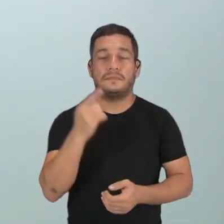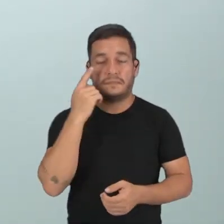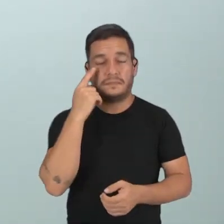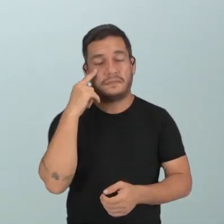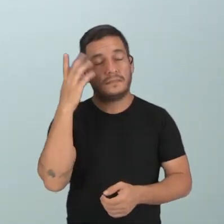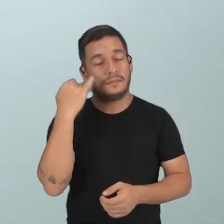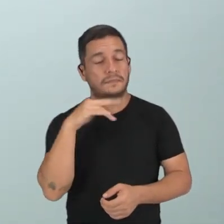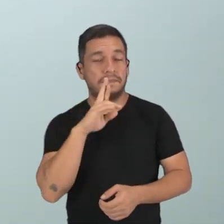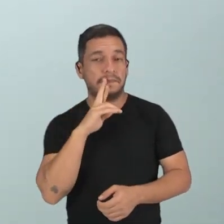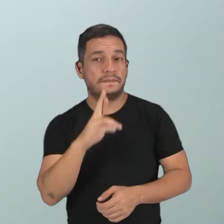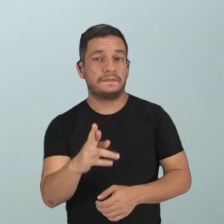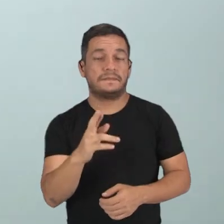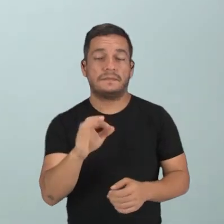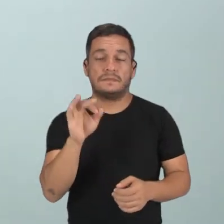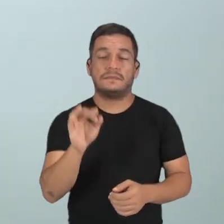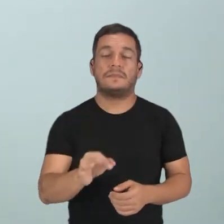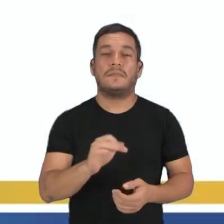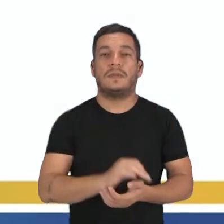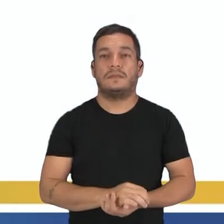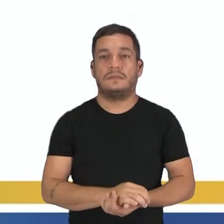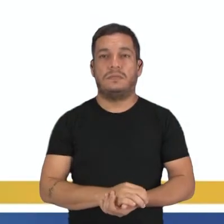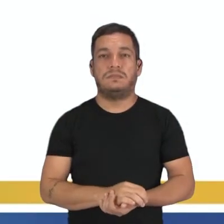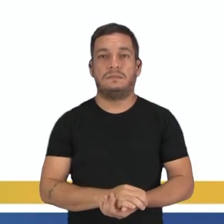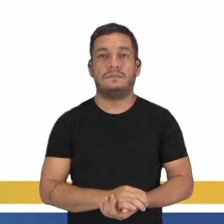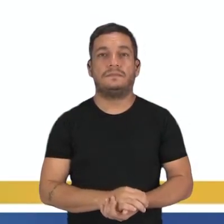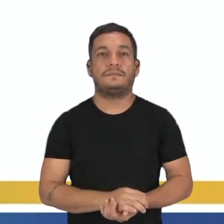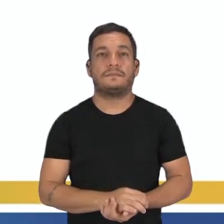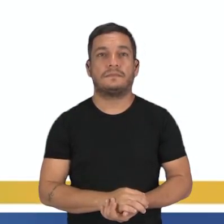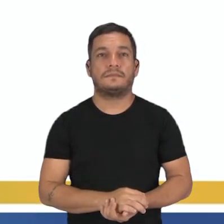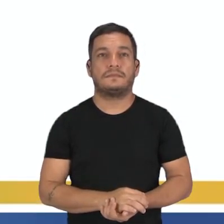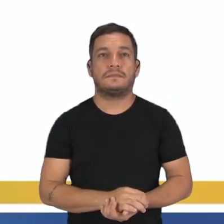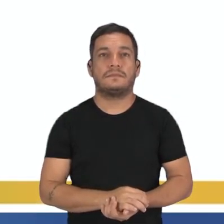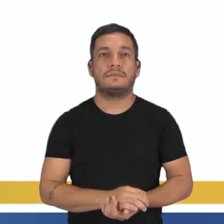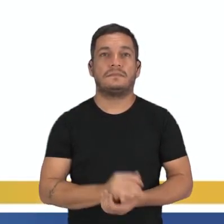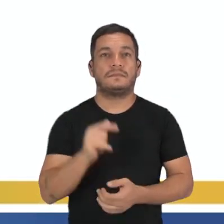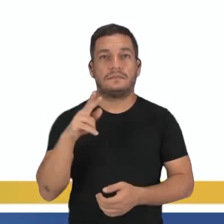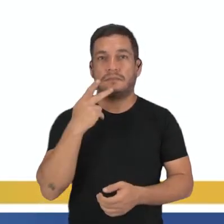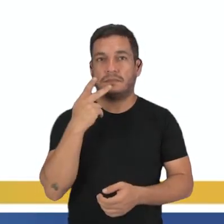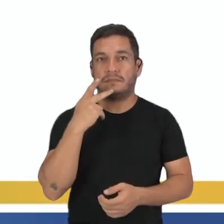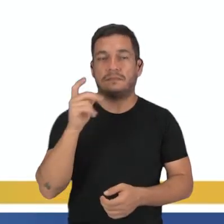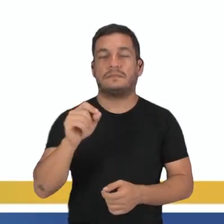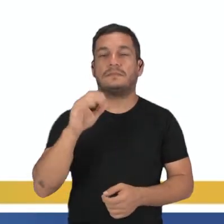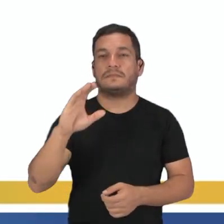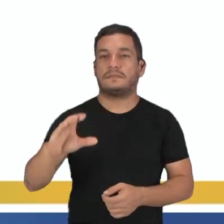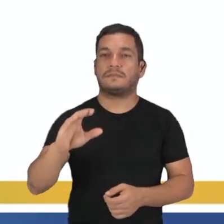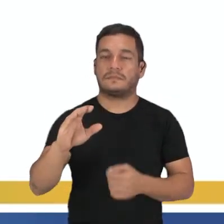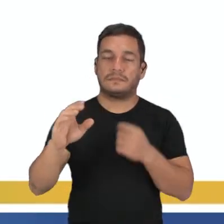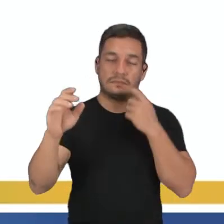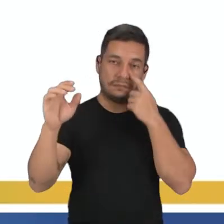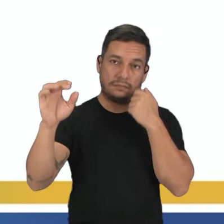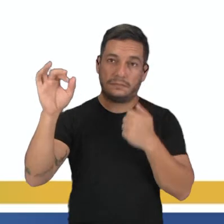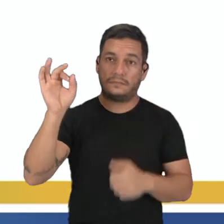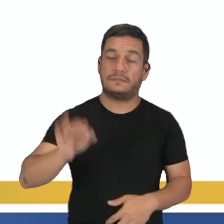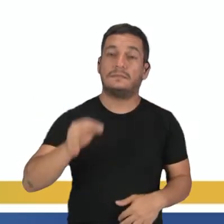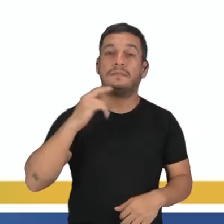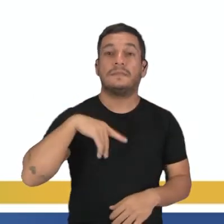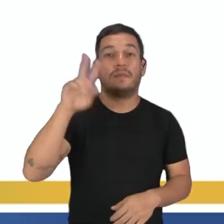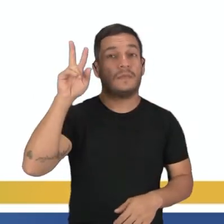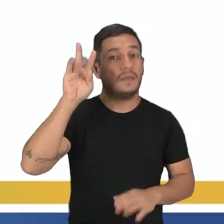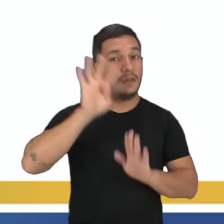sabermos Qual é a nossa alternativa correta um quem falou letras e acertou